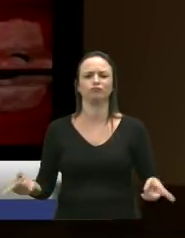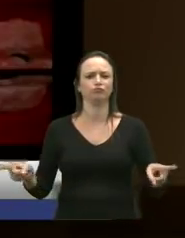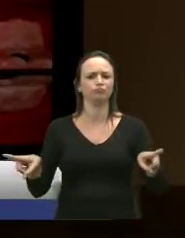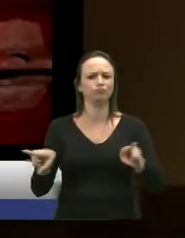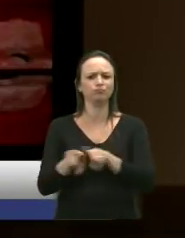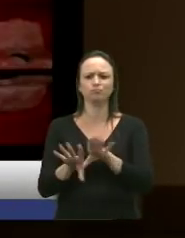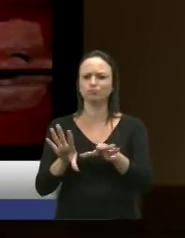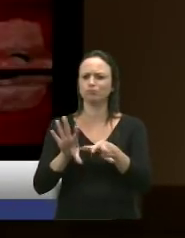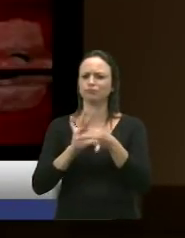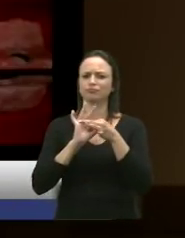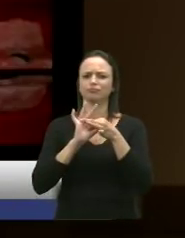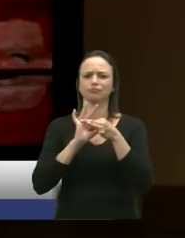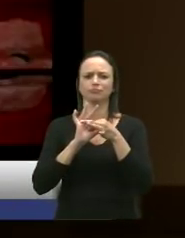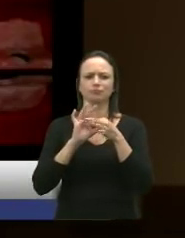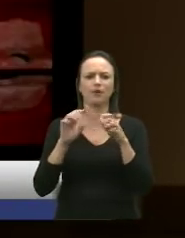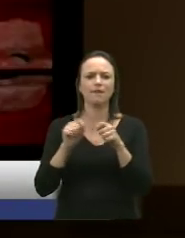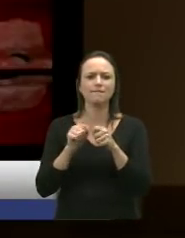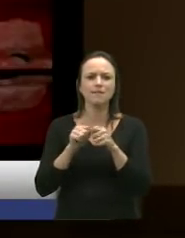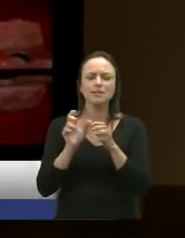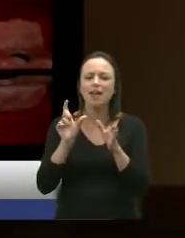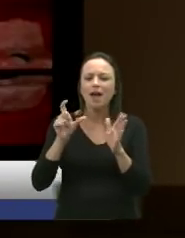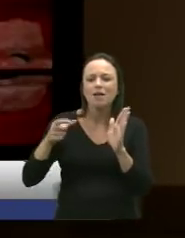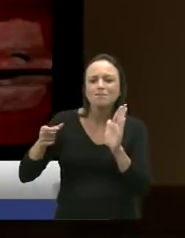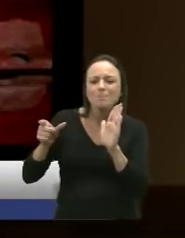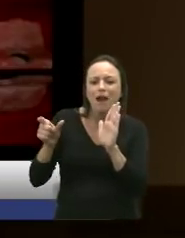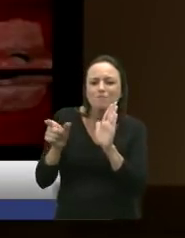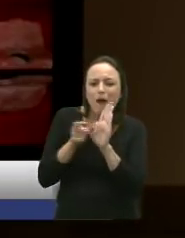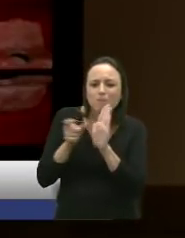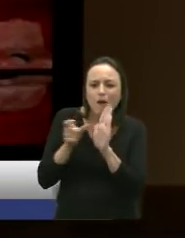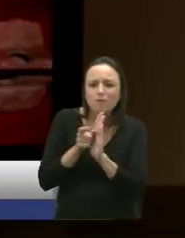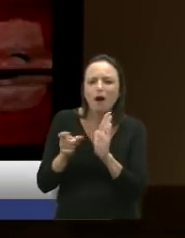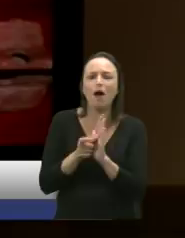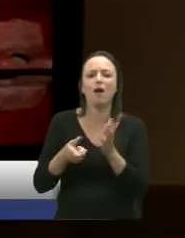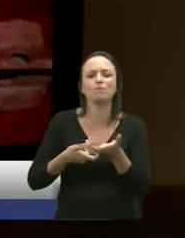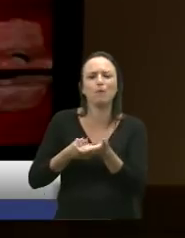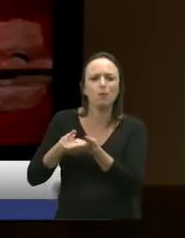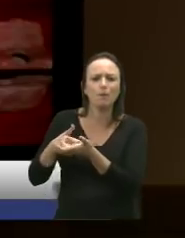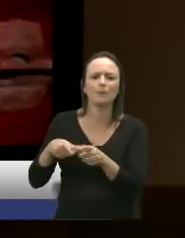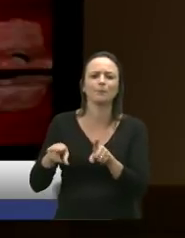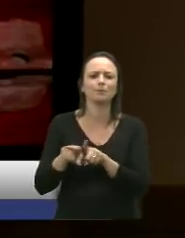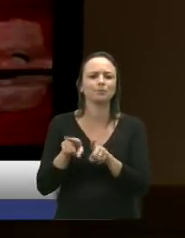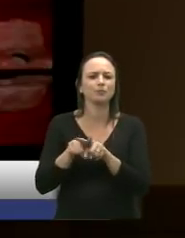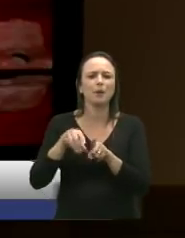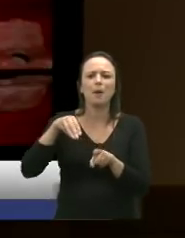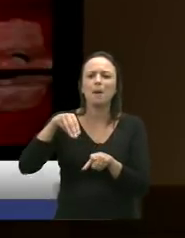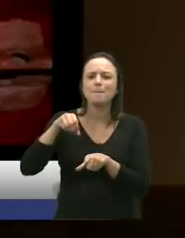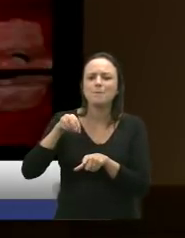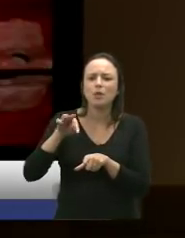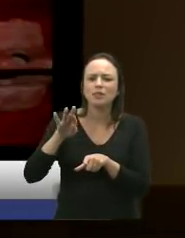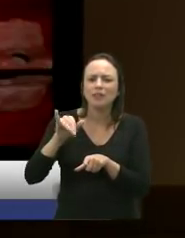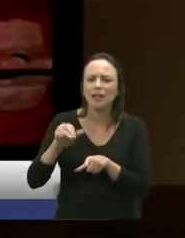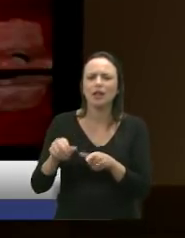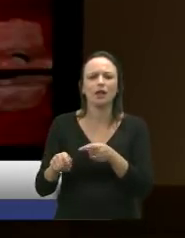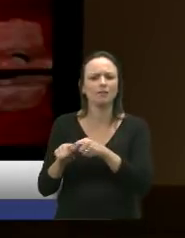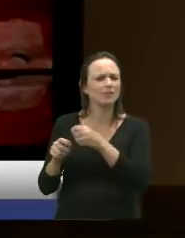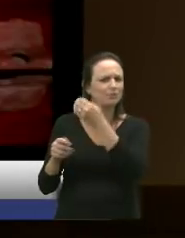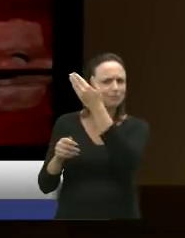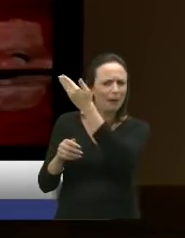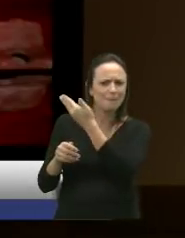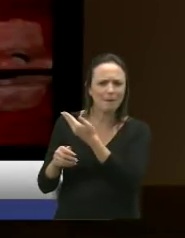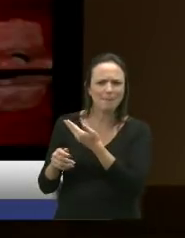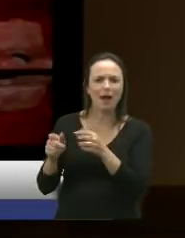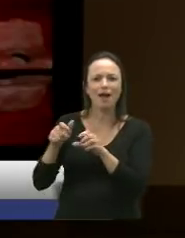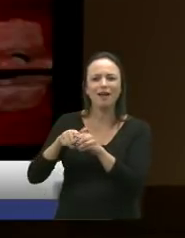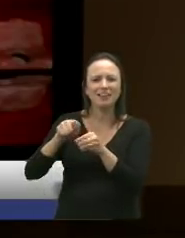para fazer cartuchos recarregados, se uniram para fazer morteiro, granada de mão,